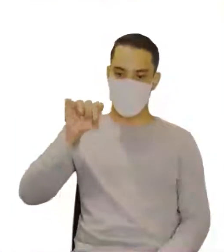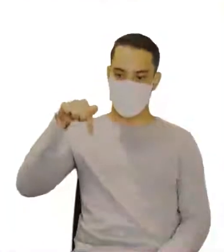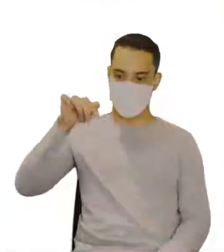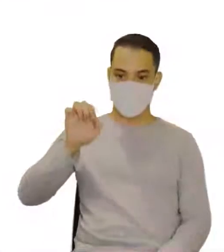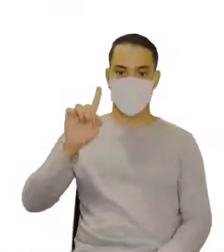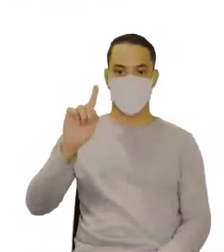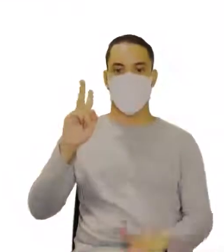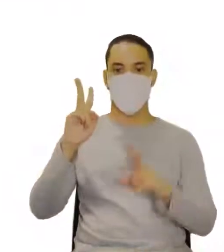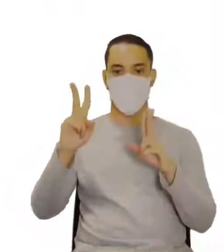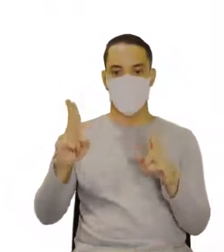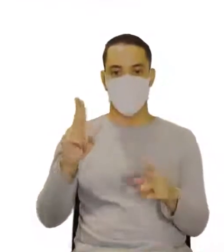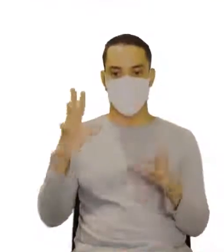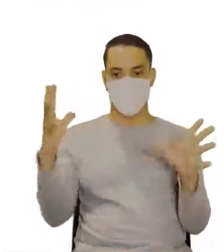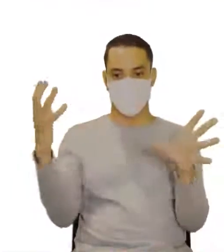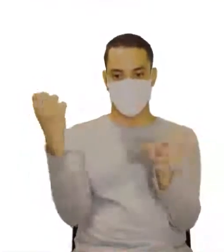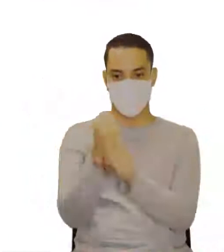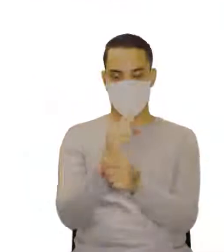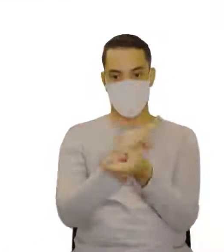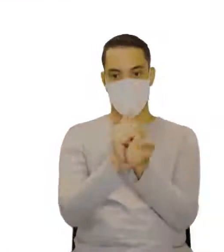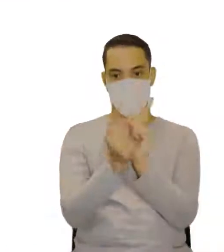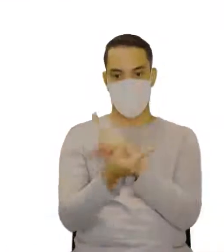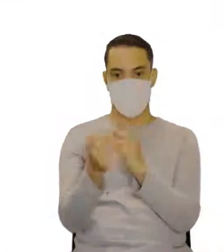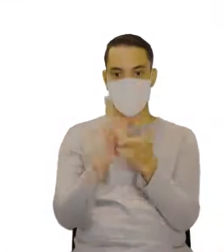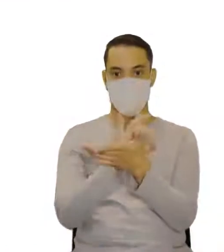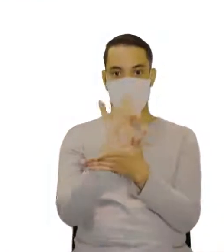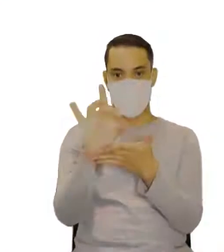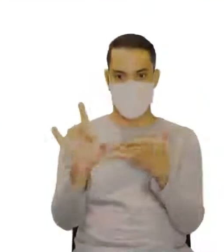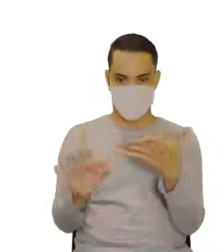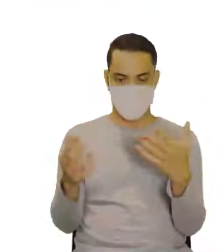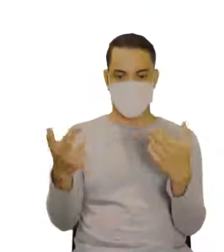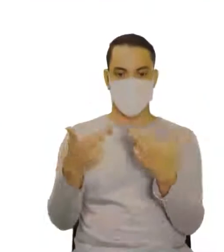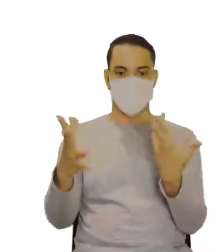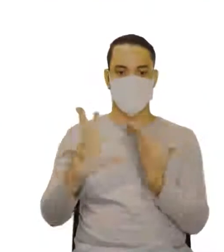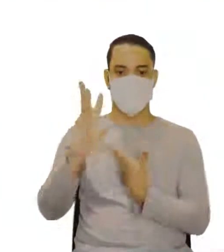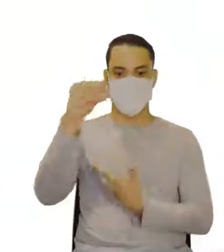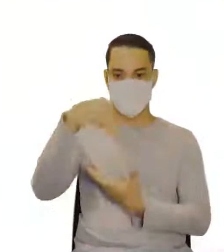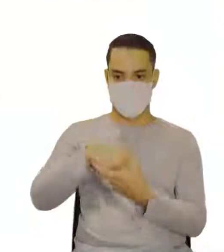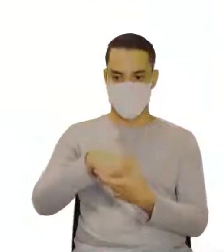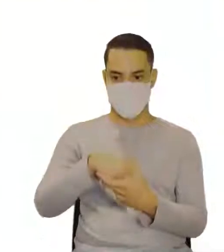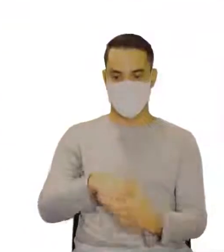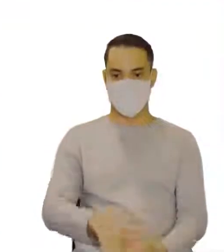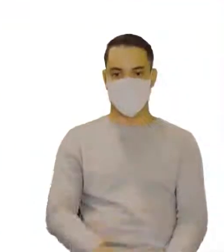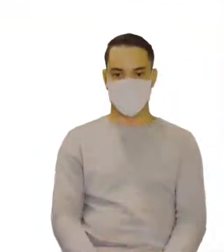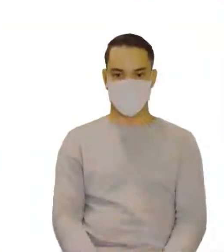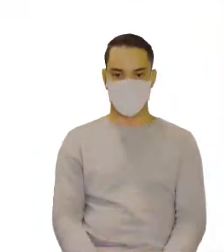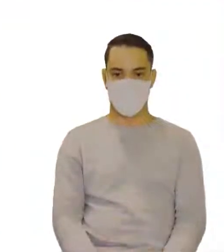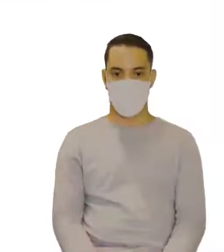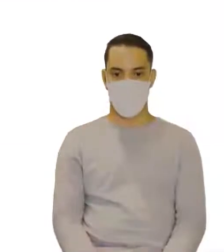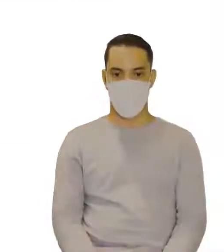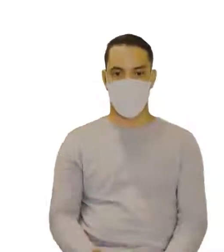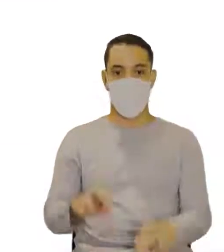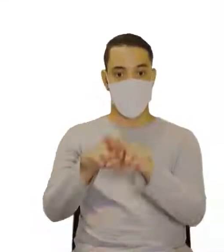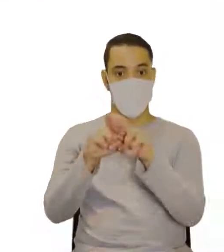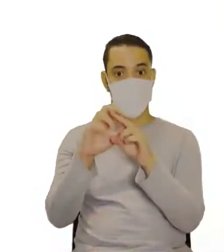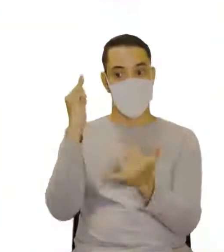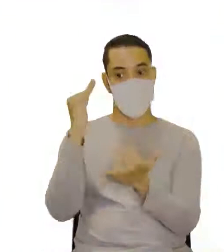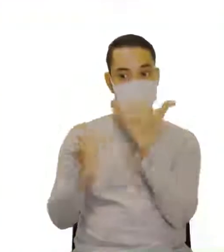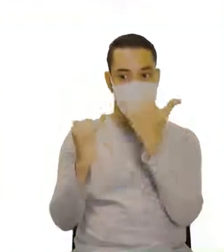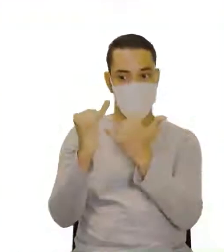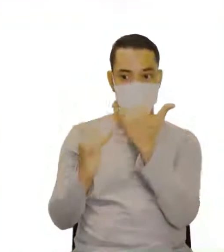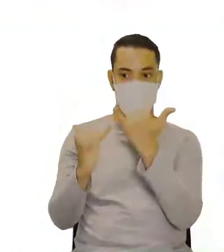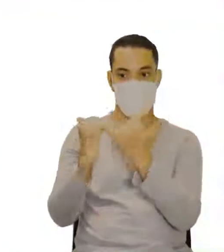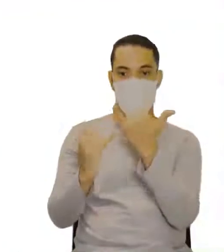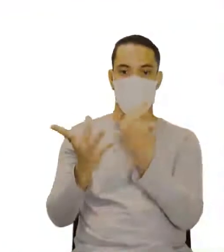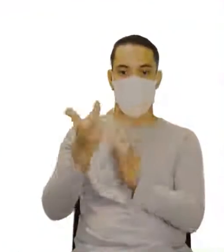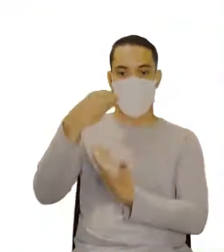ó, do inverso de cada resistência interna, ok? Então, é bem parecido lá